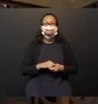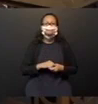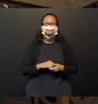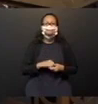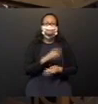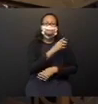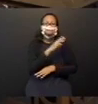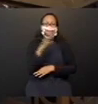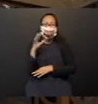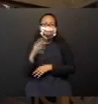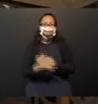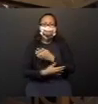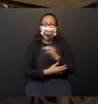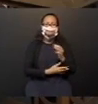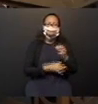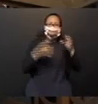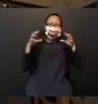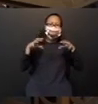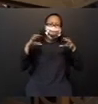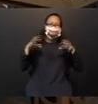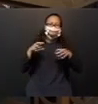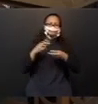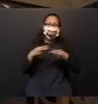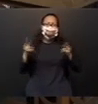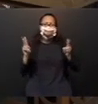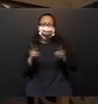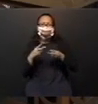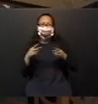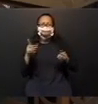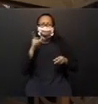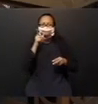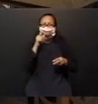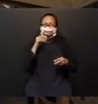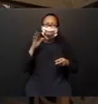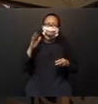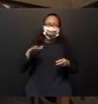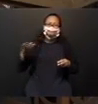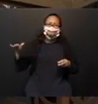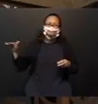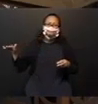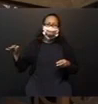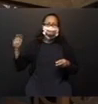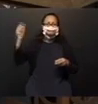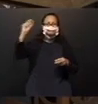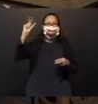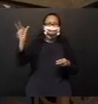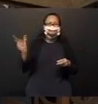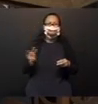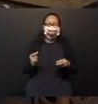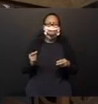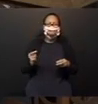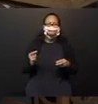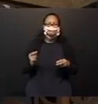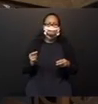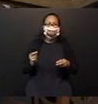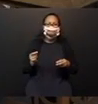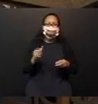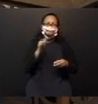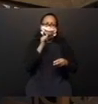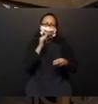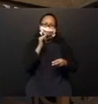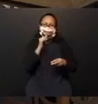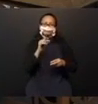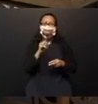da natureza, chuva, vento, oceano, lua. Tá? Esses são alguns dos exemplos de